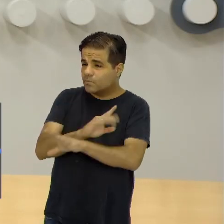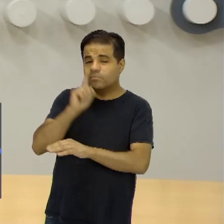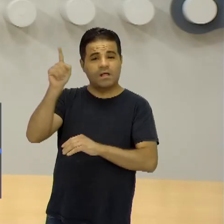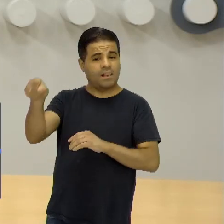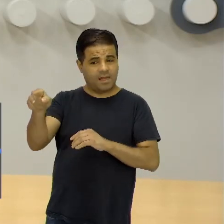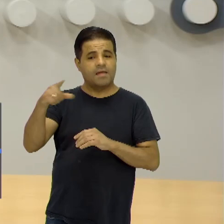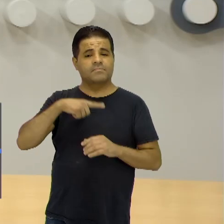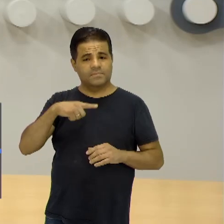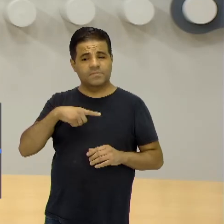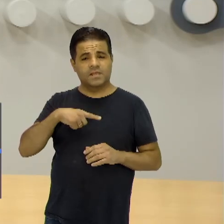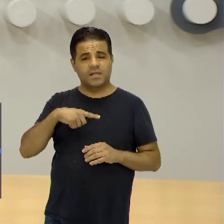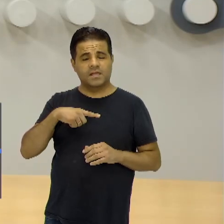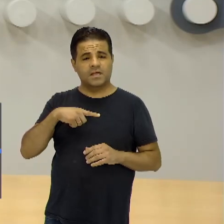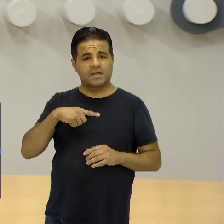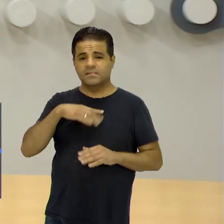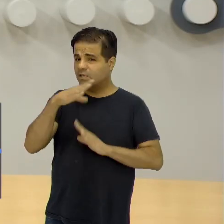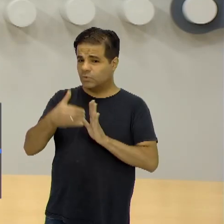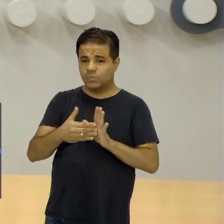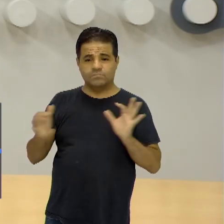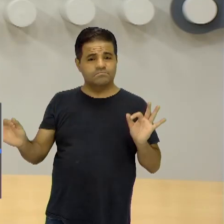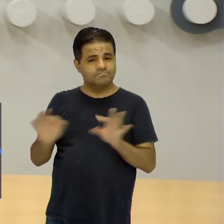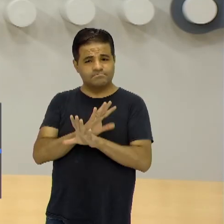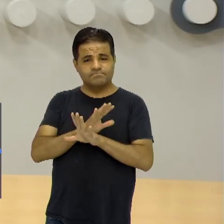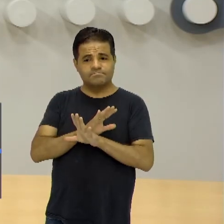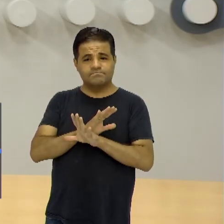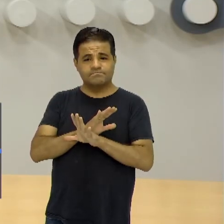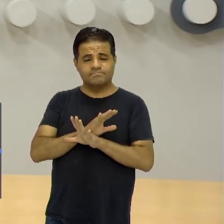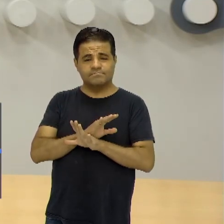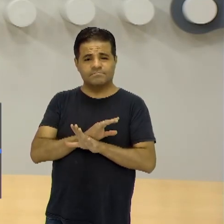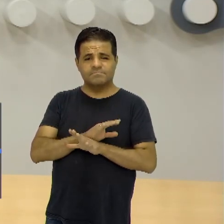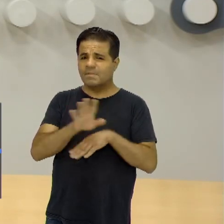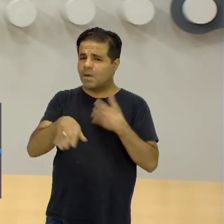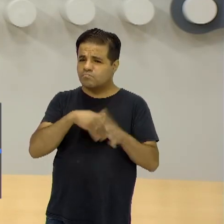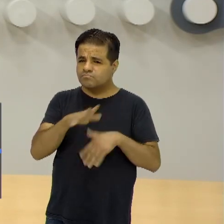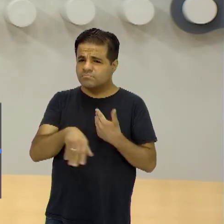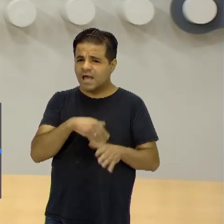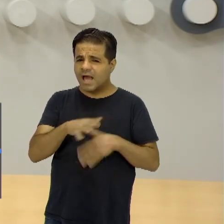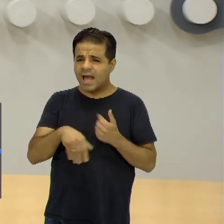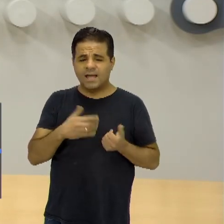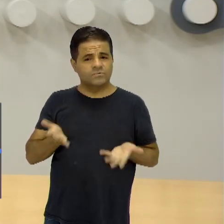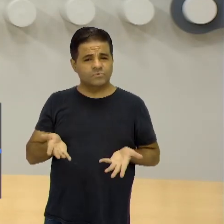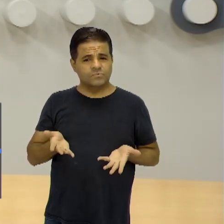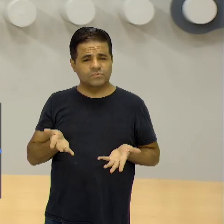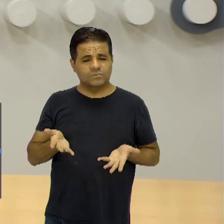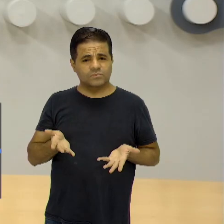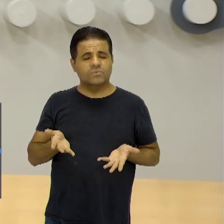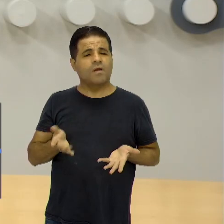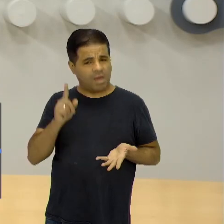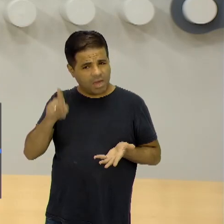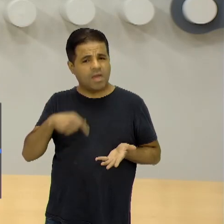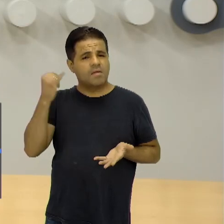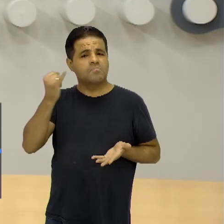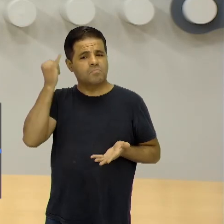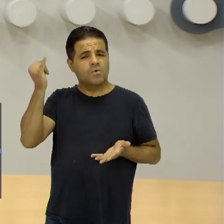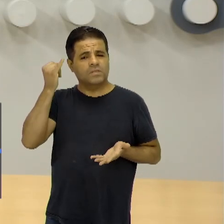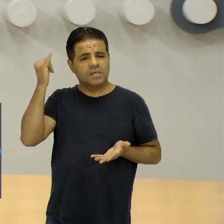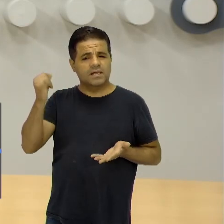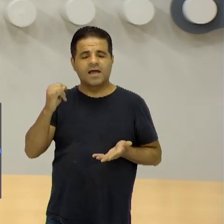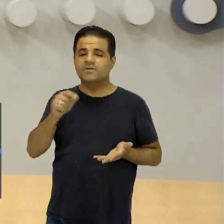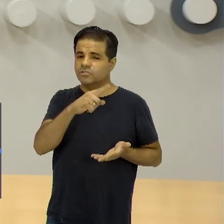né? Tá tudo lá. Porém, está desorganizado, está bagunçado. Então, é importante